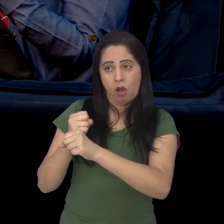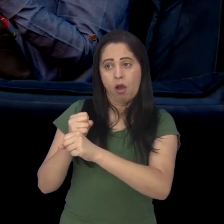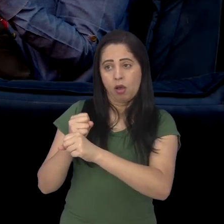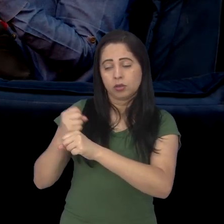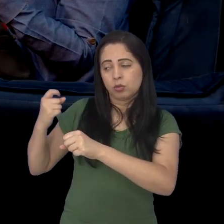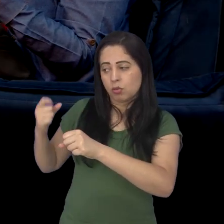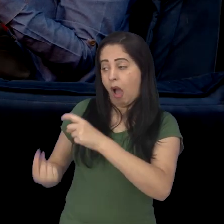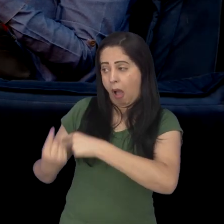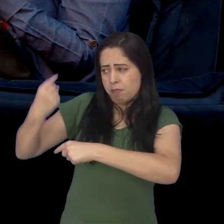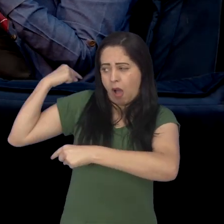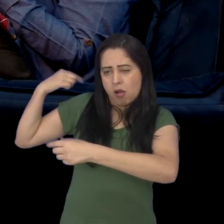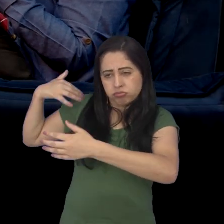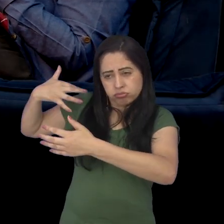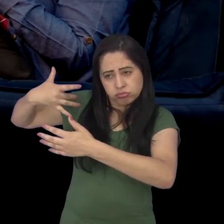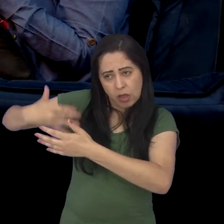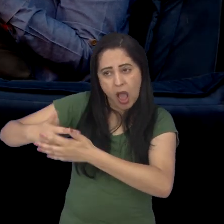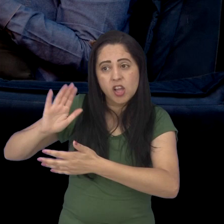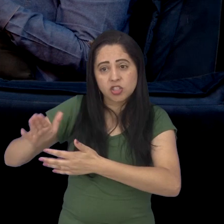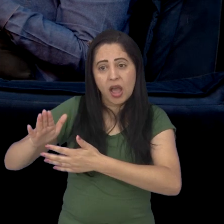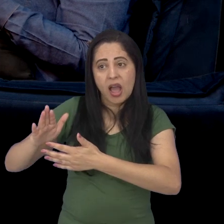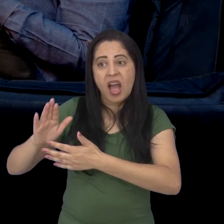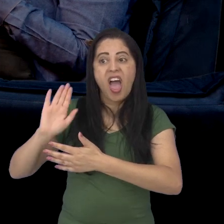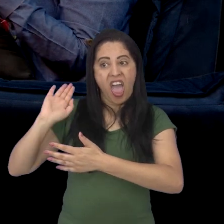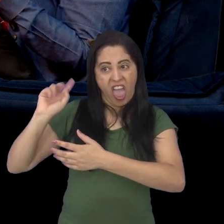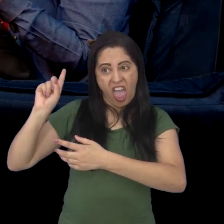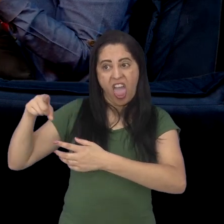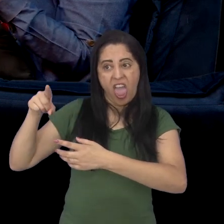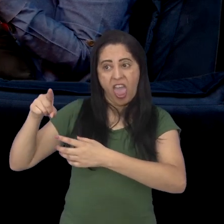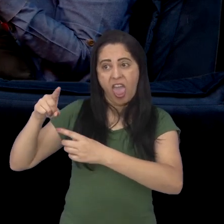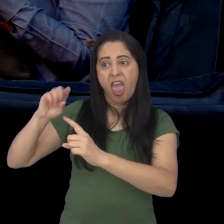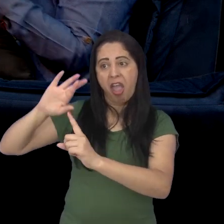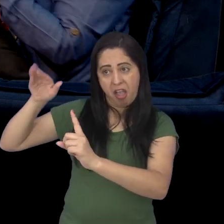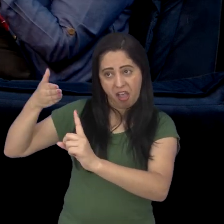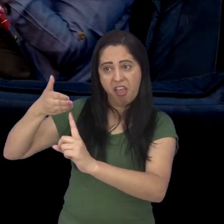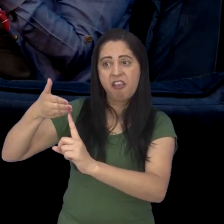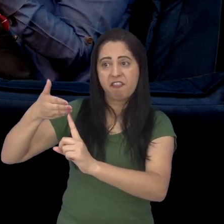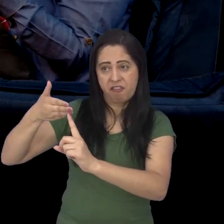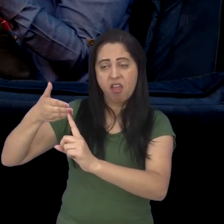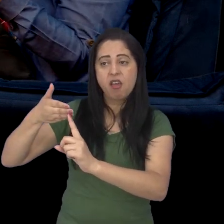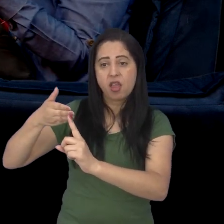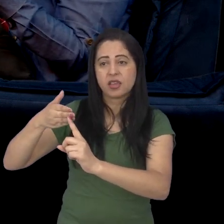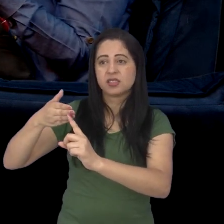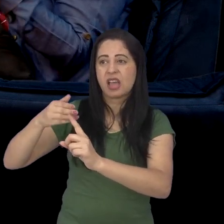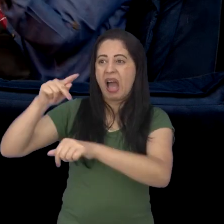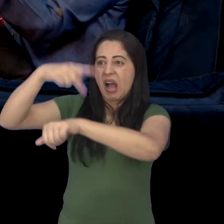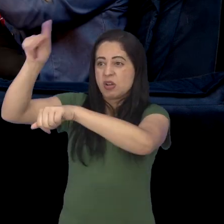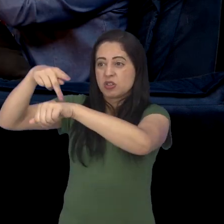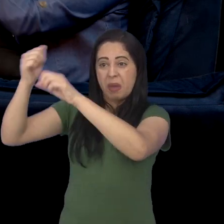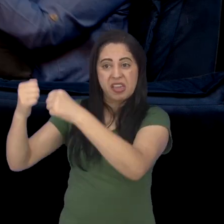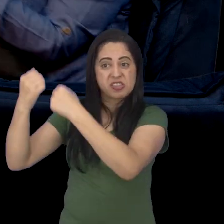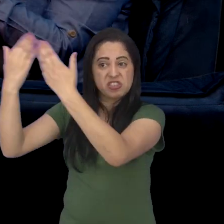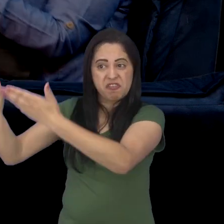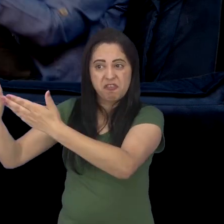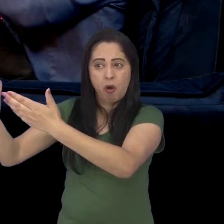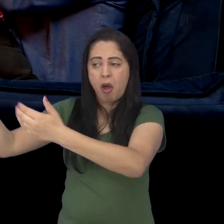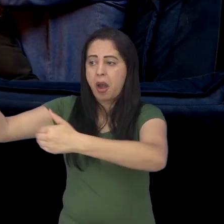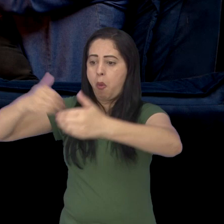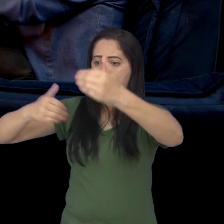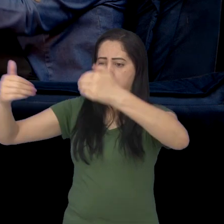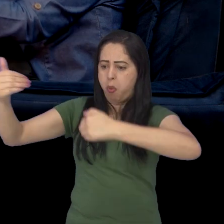uma referência, a nossa urna é uma referência em vários países, assim, né? Mundialmente conhecida, né? Vem gente de